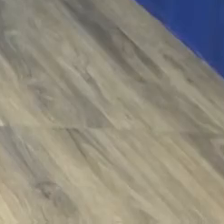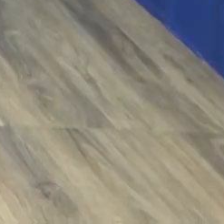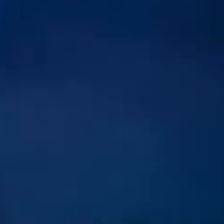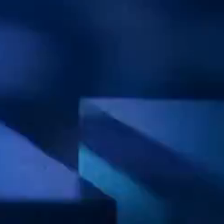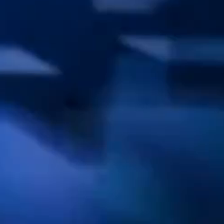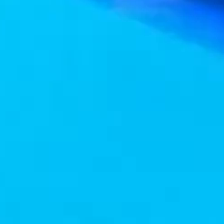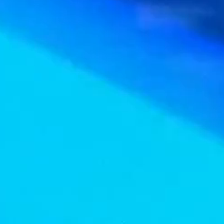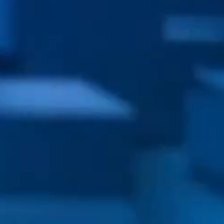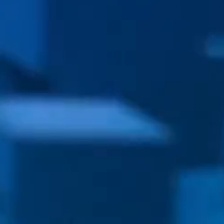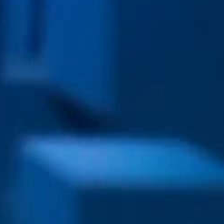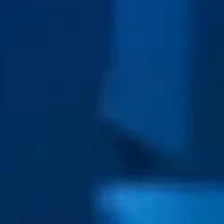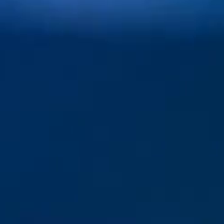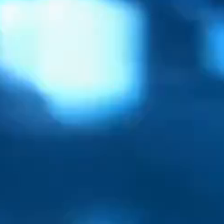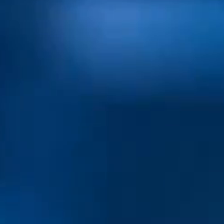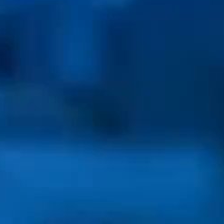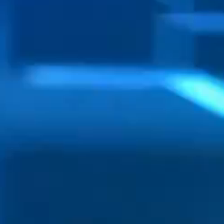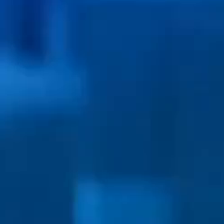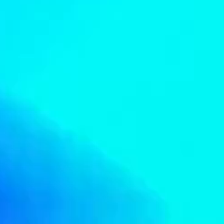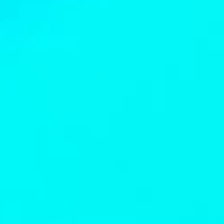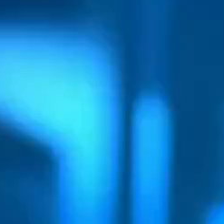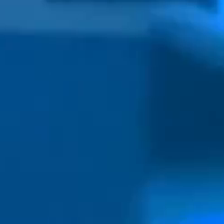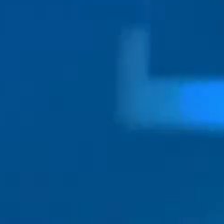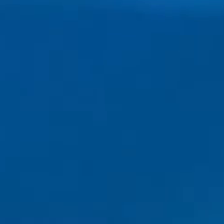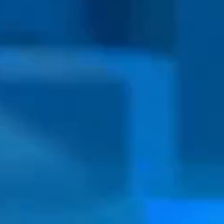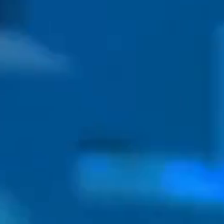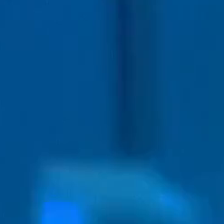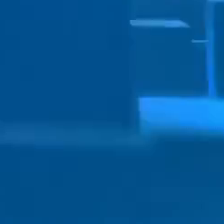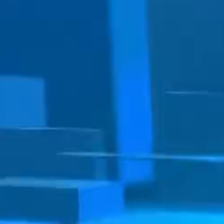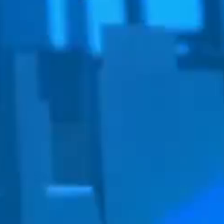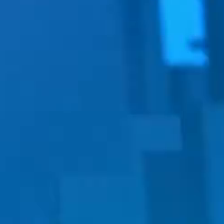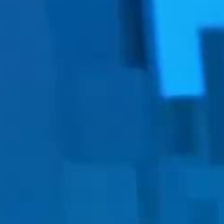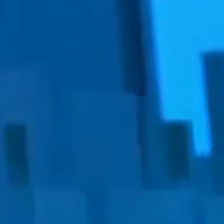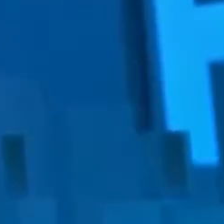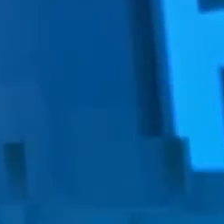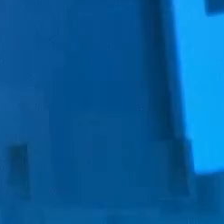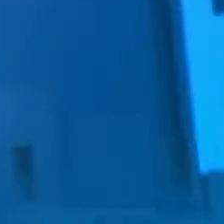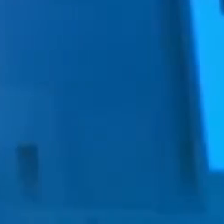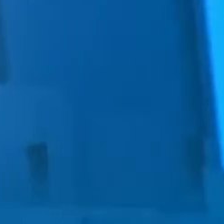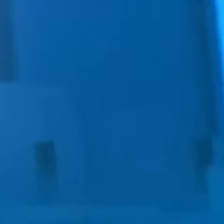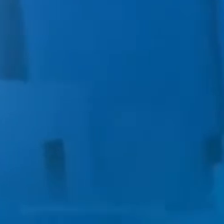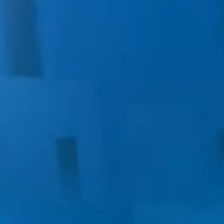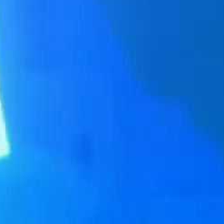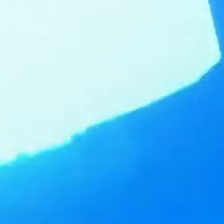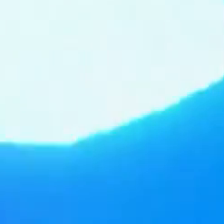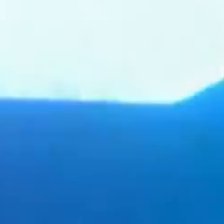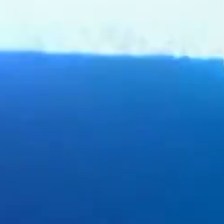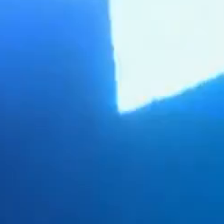de Ciência e Tecnologia, presidida pelo vereador Paulo Gaspar, e depois, às